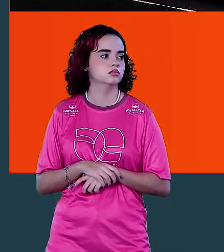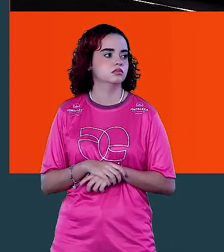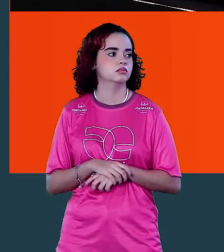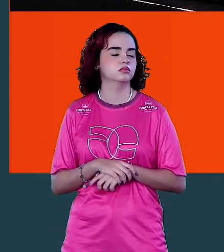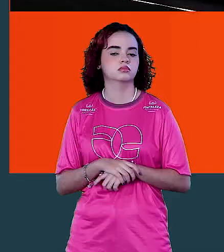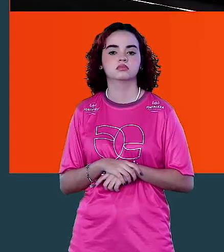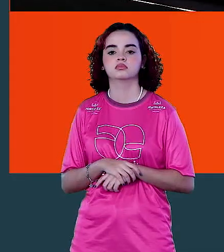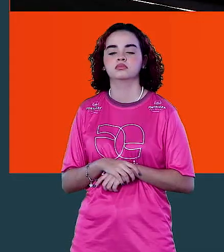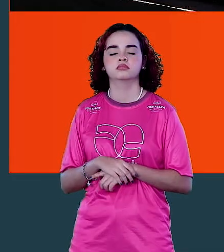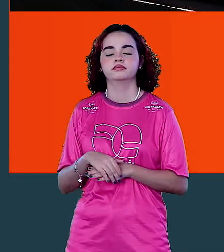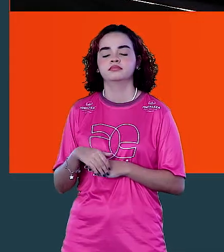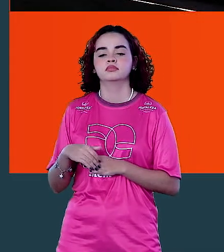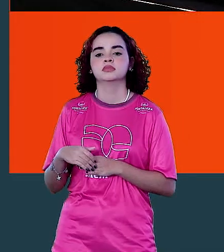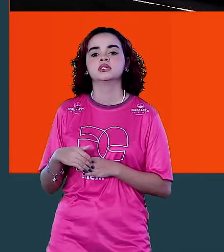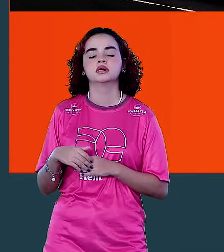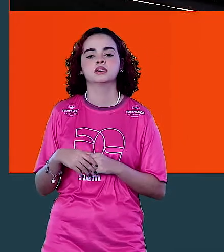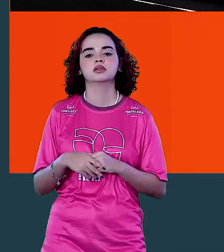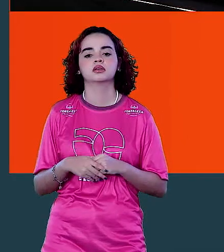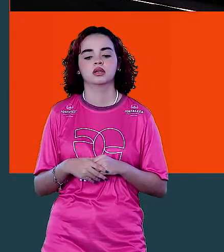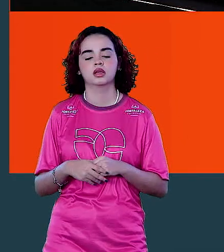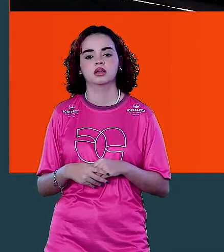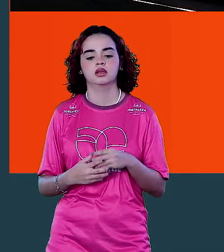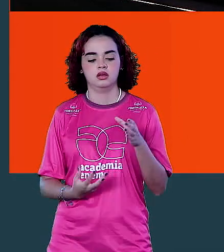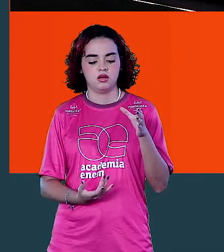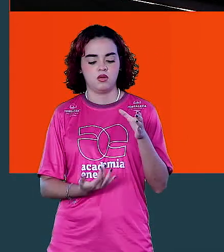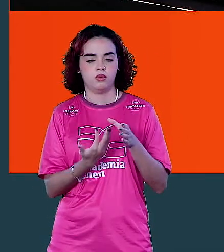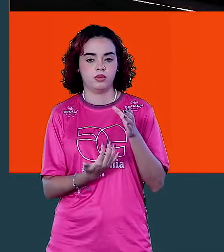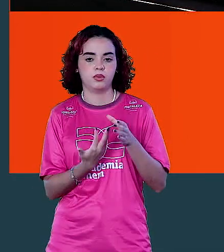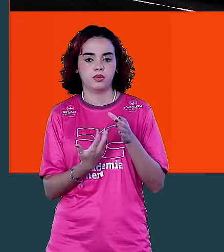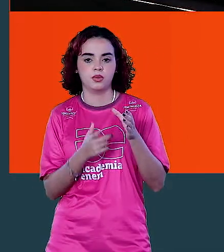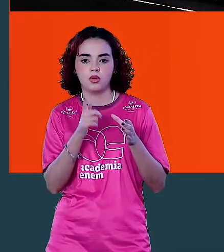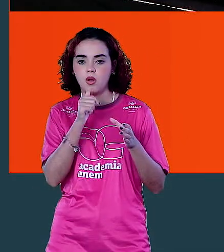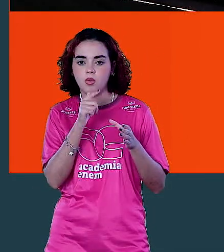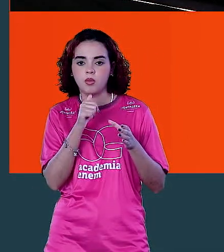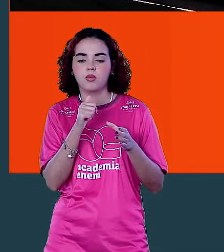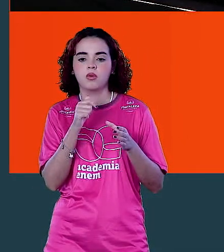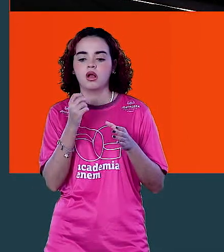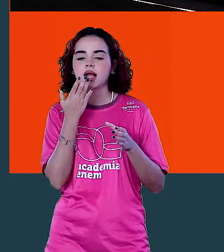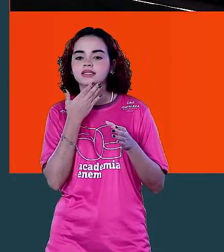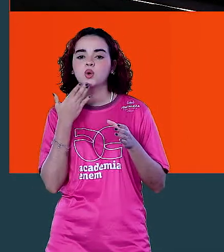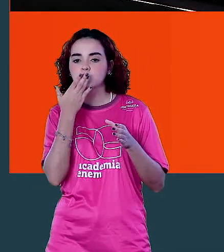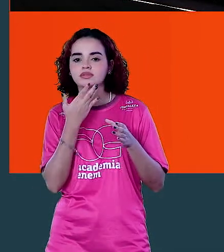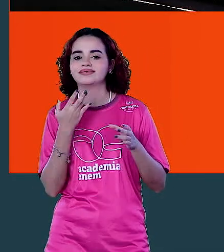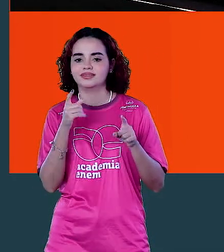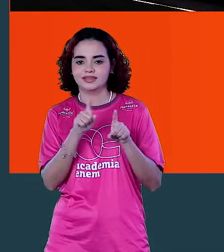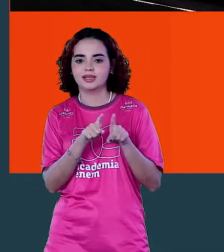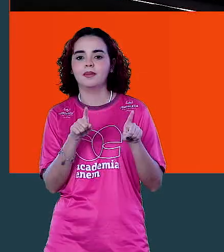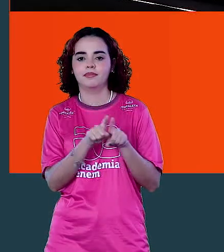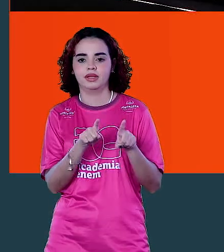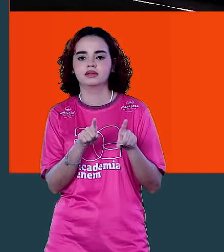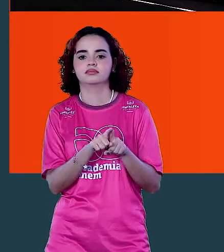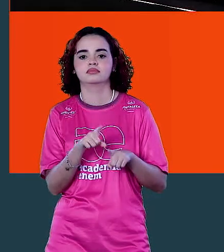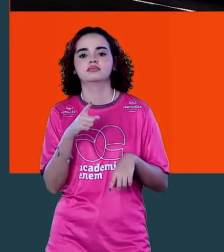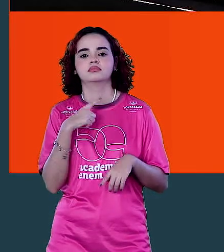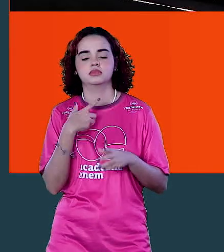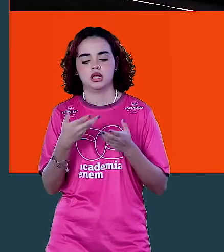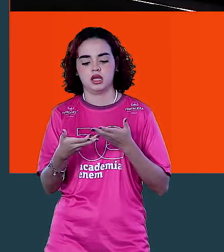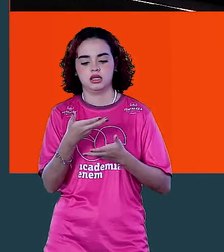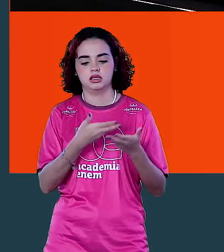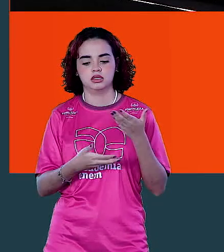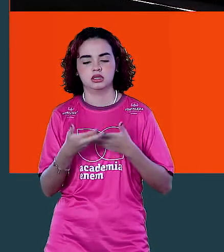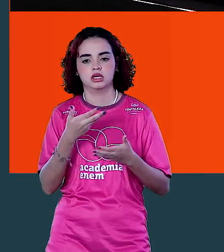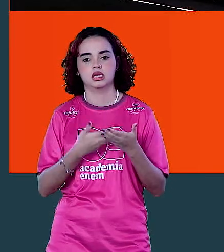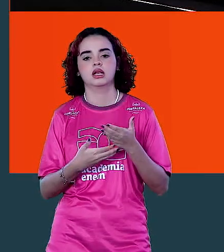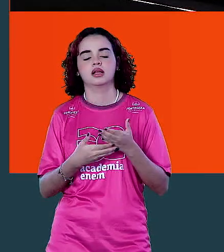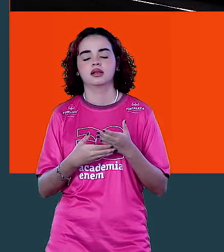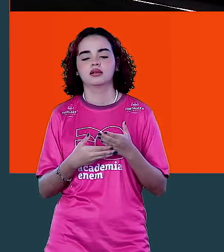Qualquer coisa. Tipo assim, qualquer coisa que vá se dissolver na água, açúcar também, ele vai criar mais interações e vai prender